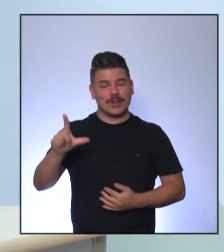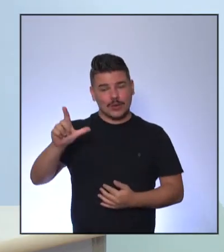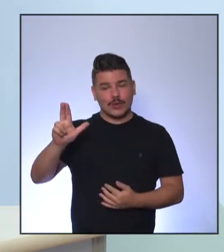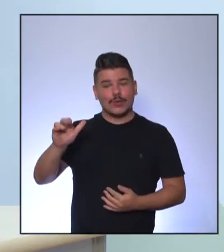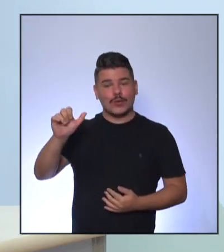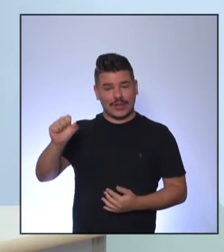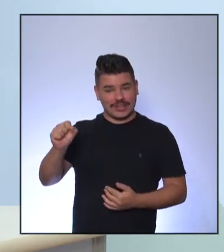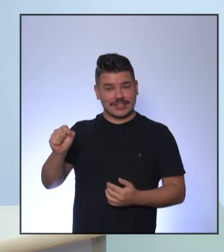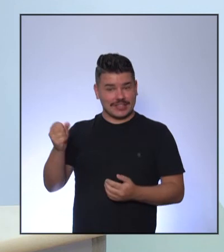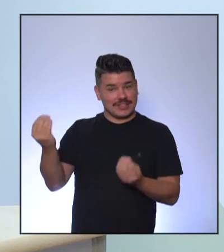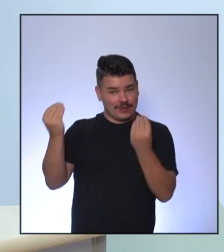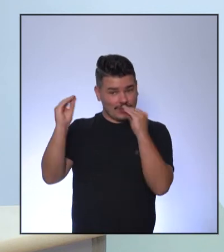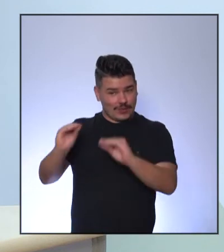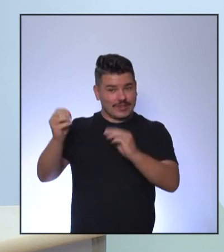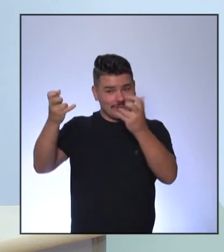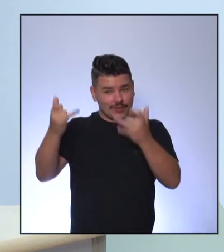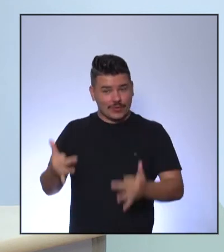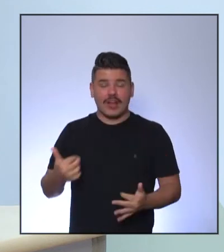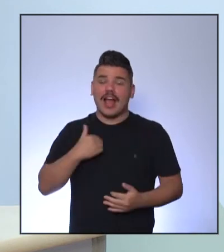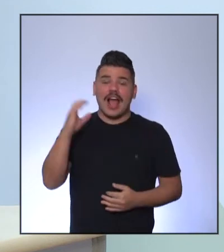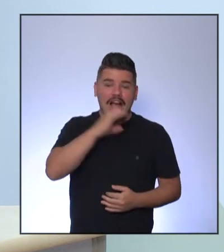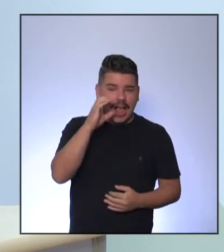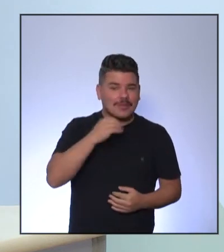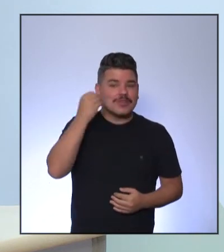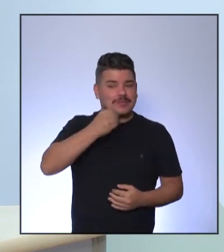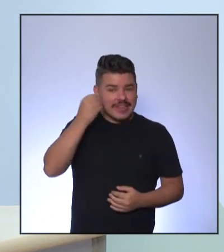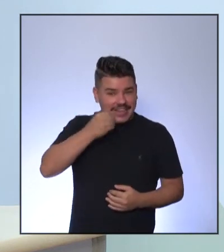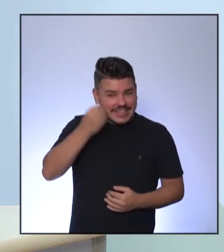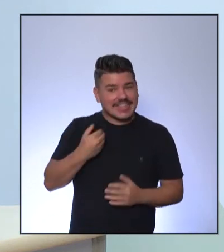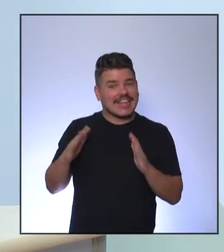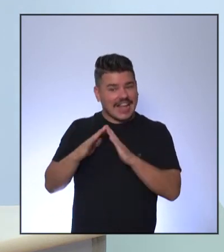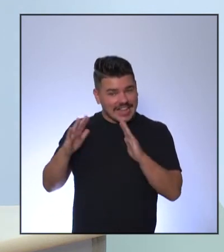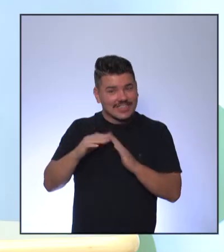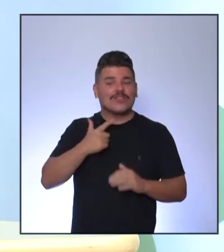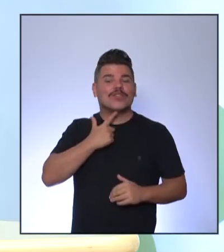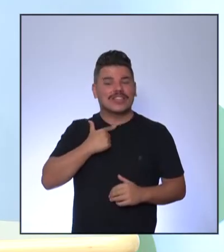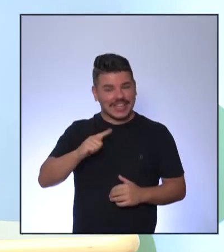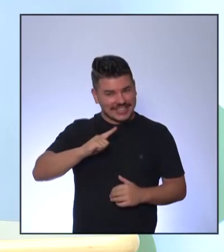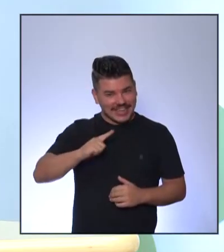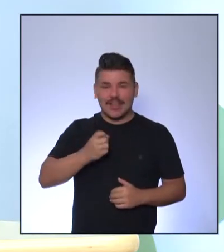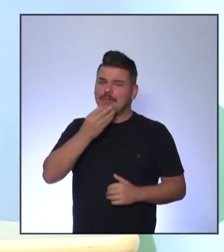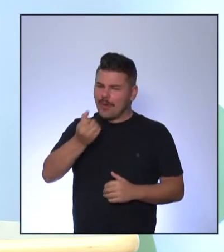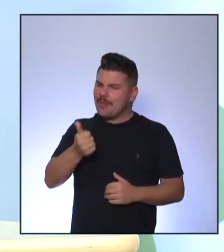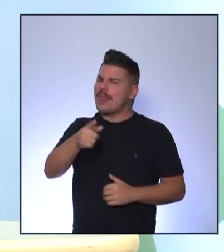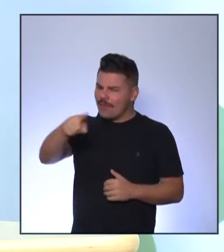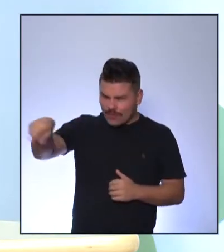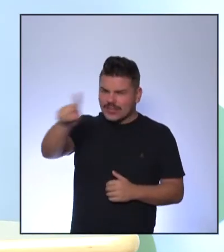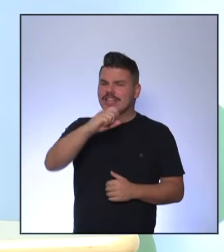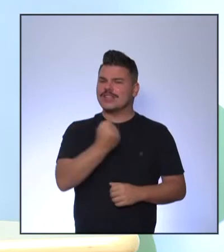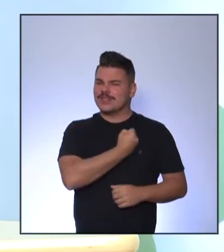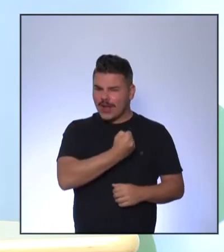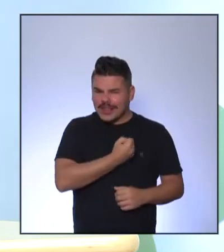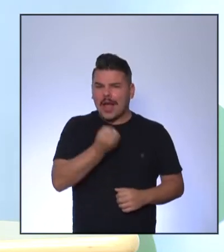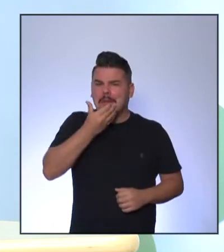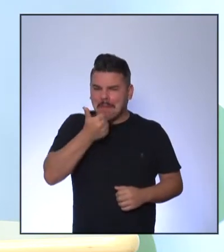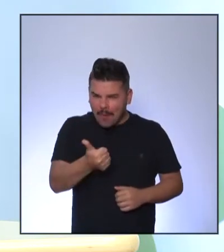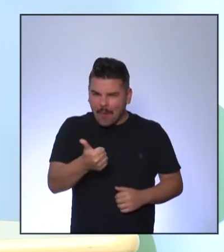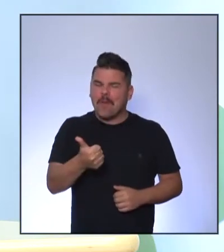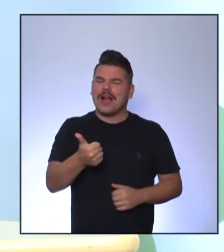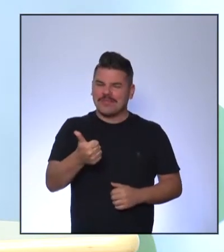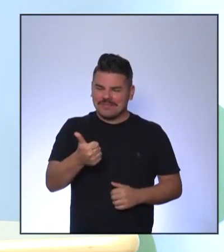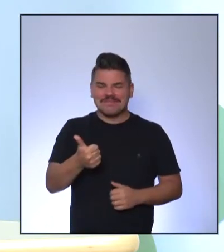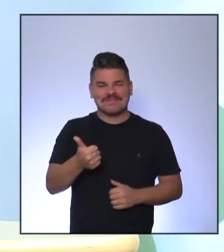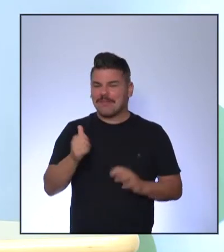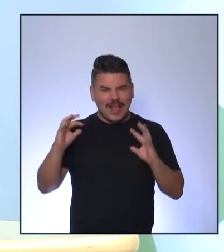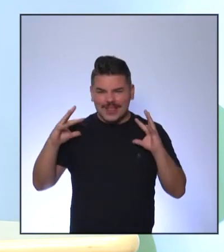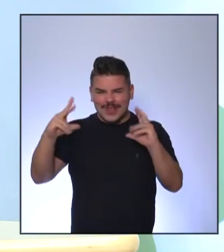colocou que ele não vê a hora de fazer os experimentos. Nossa, ponto positivo para todo mundo, hein? Brincadeira, pessoal.